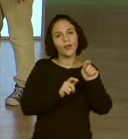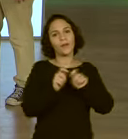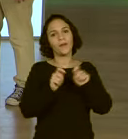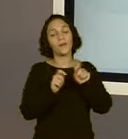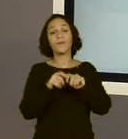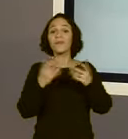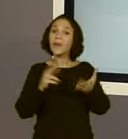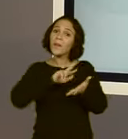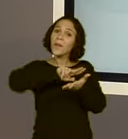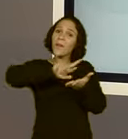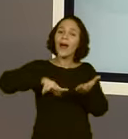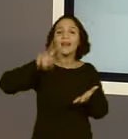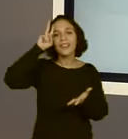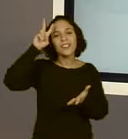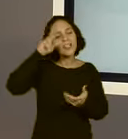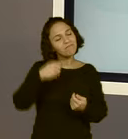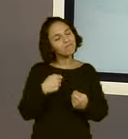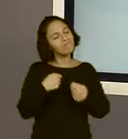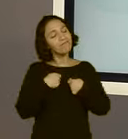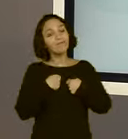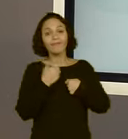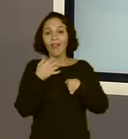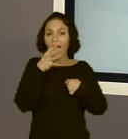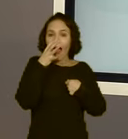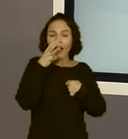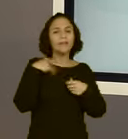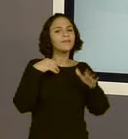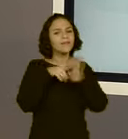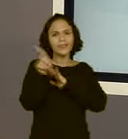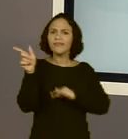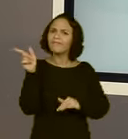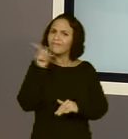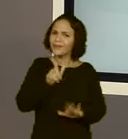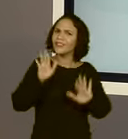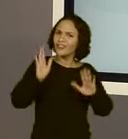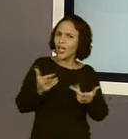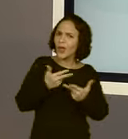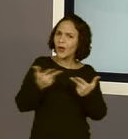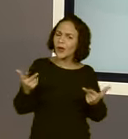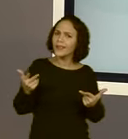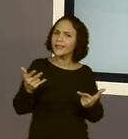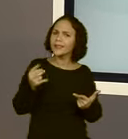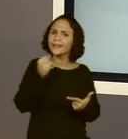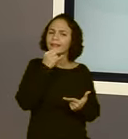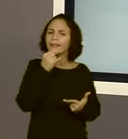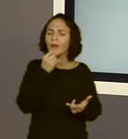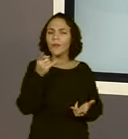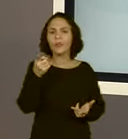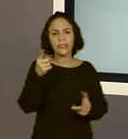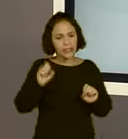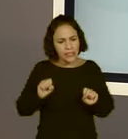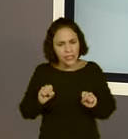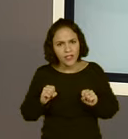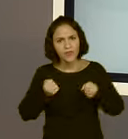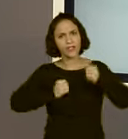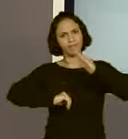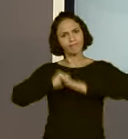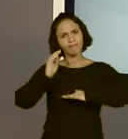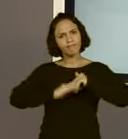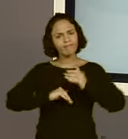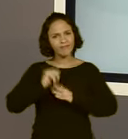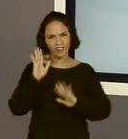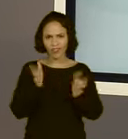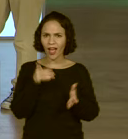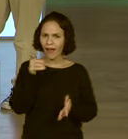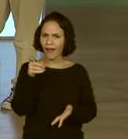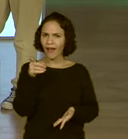algumas histórias inspiradoras. Será que você já realizou alguma conquista, professor, por meio do seu esforço e da sua